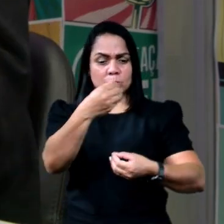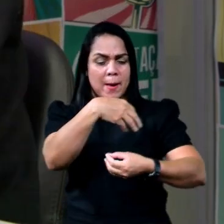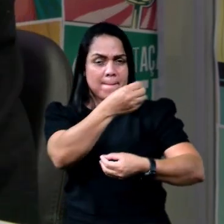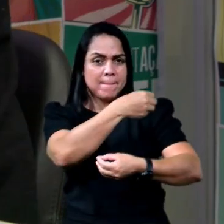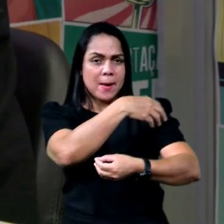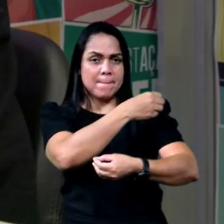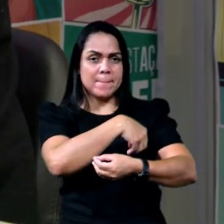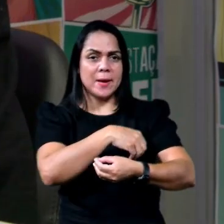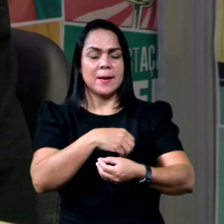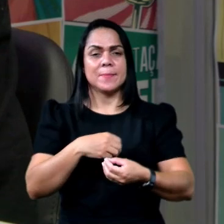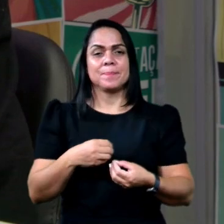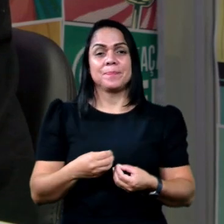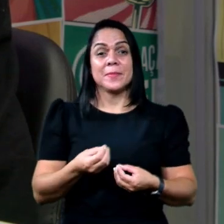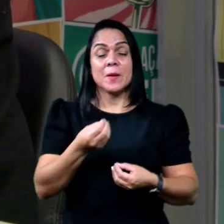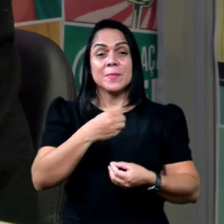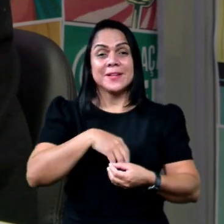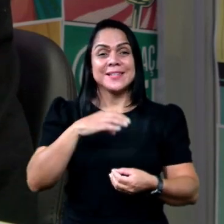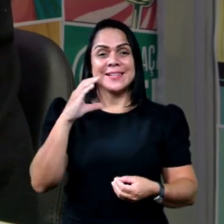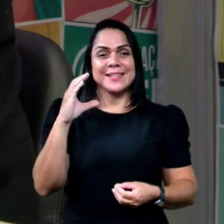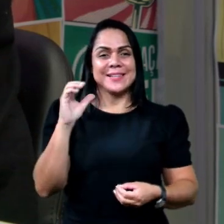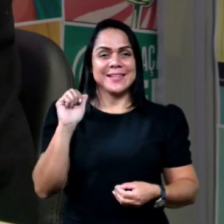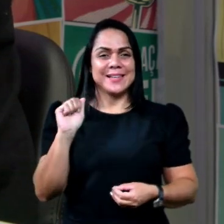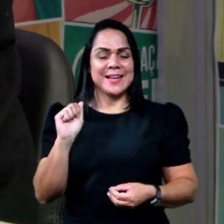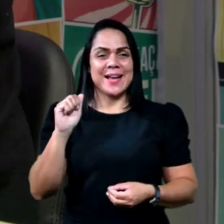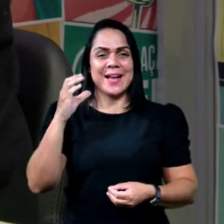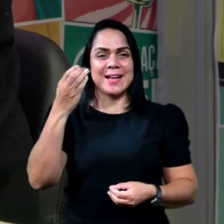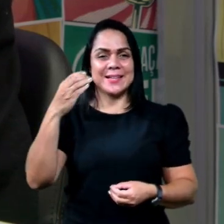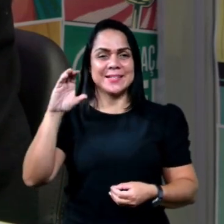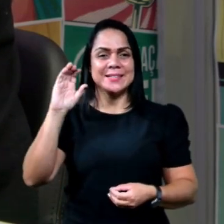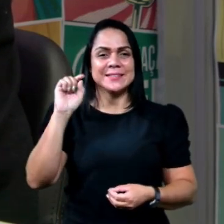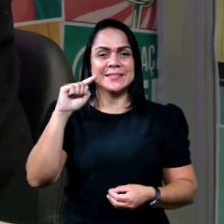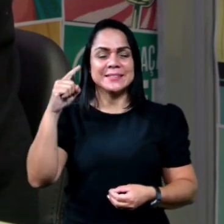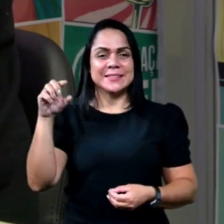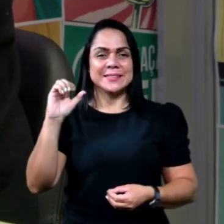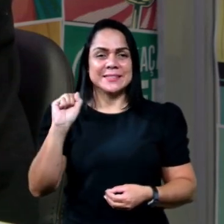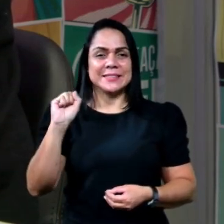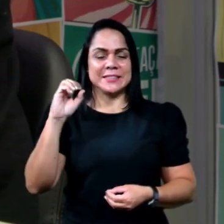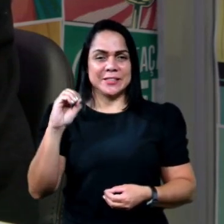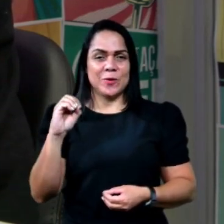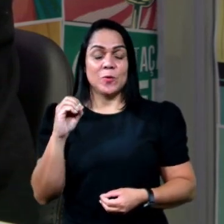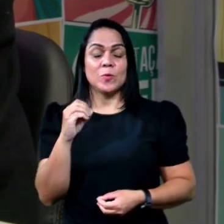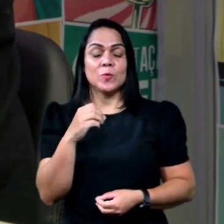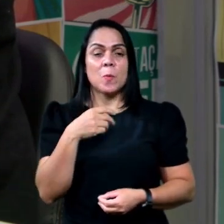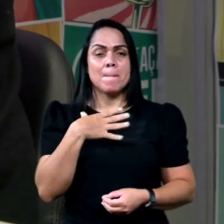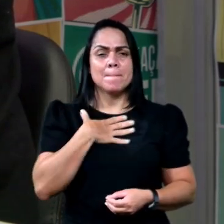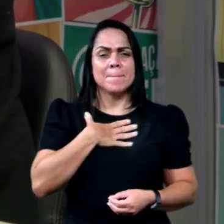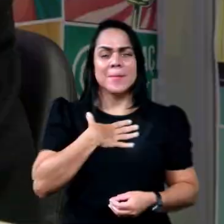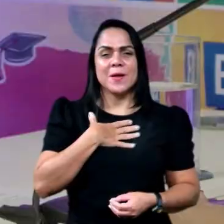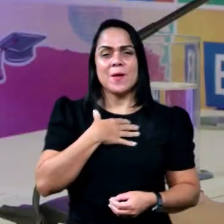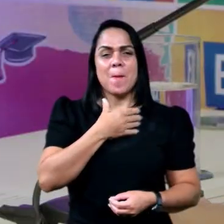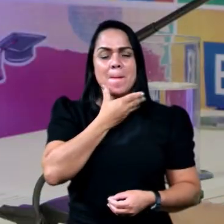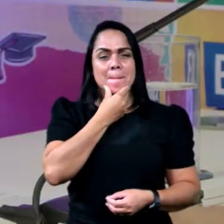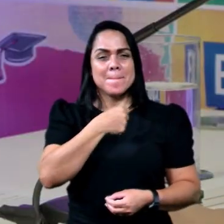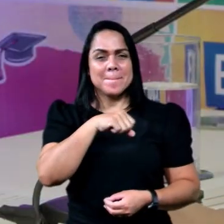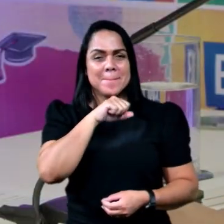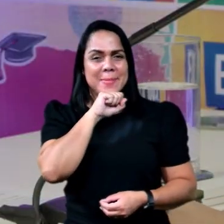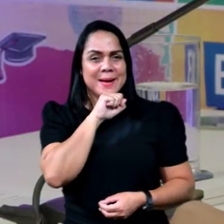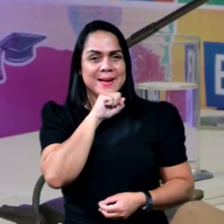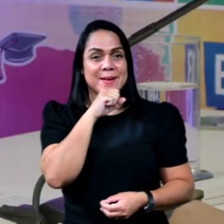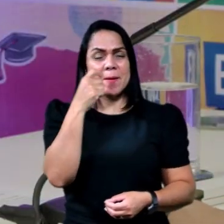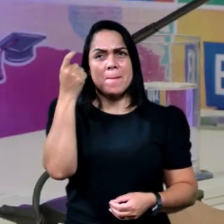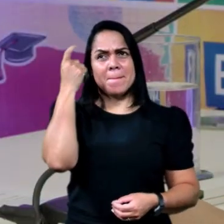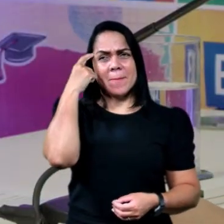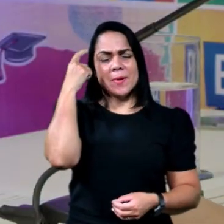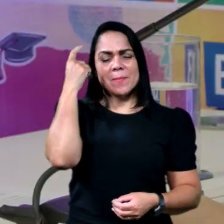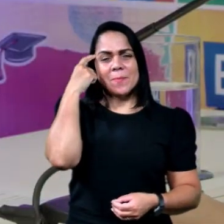moqueca preferida é a moqueca de cação, que era a moqueca preferida do meu pai. Ah, então estamos falando já das memórias afetivas, né?